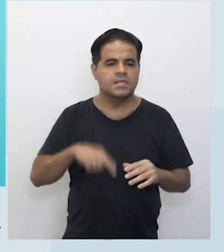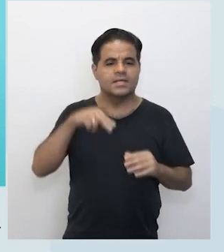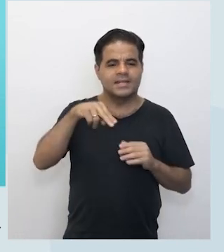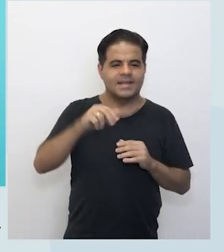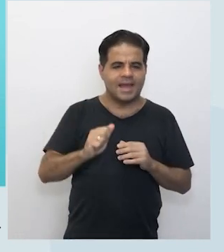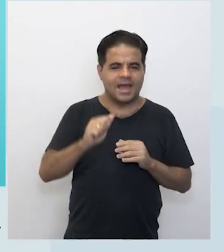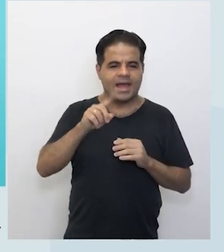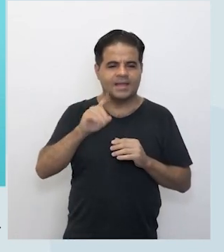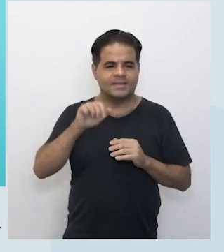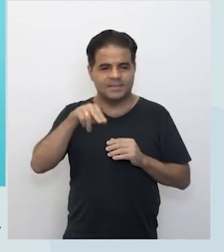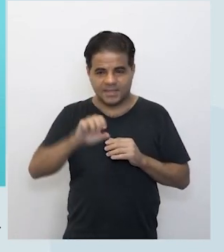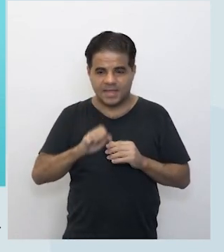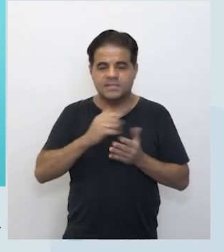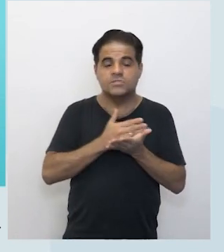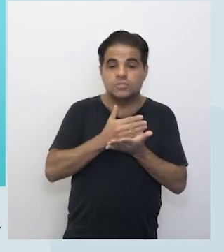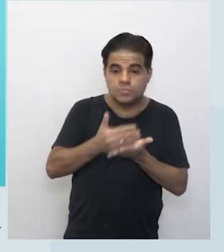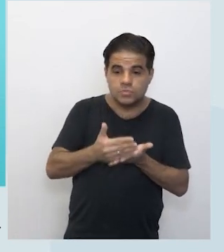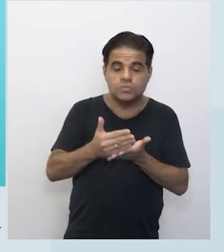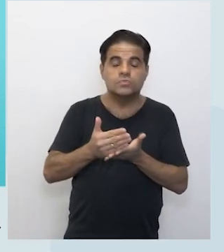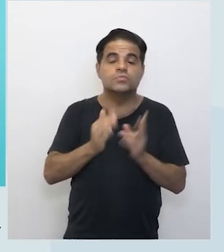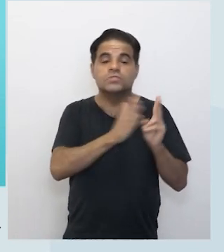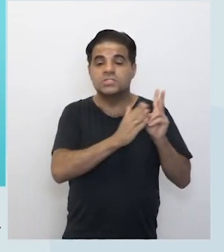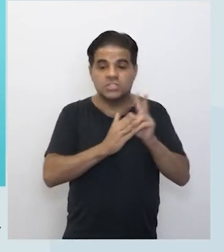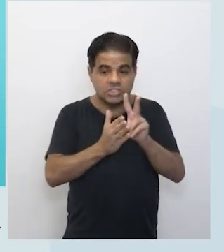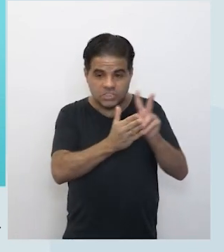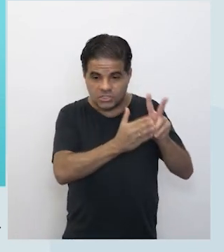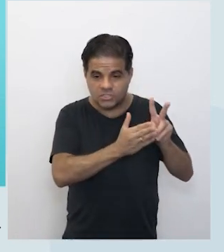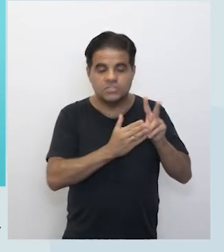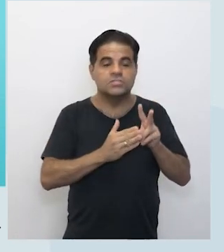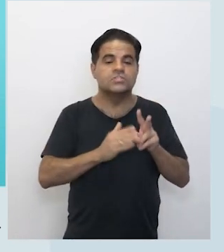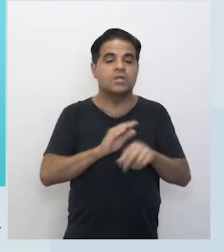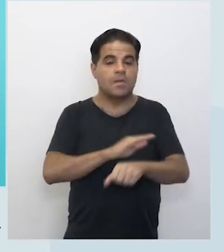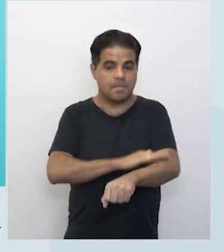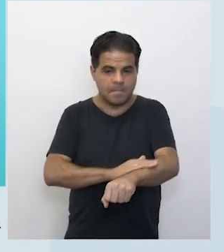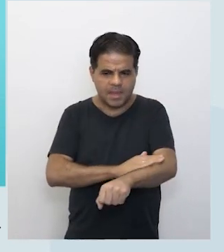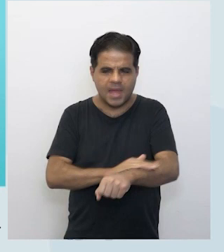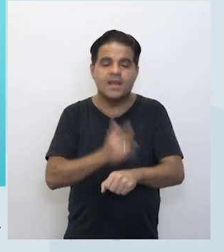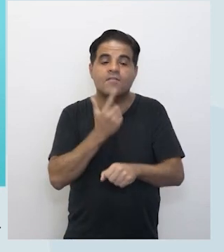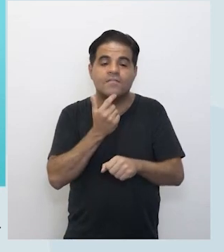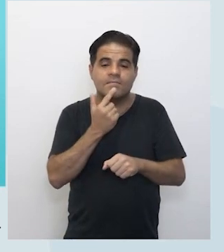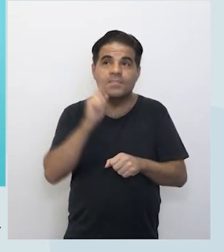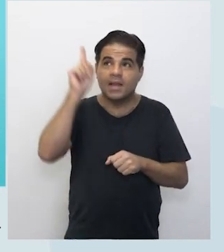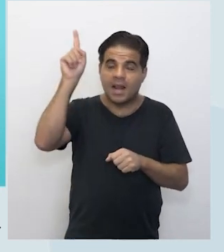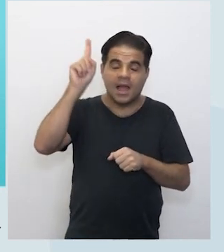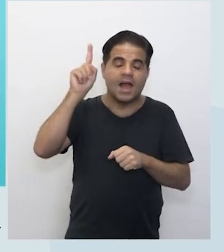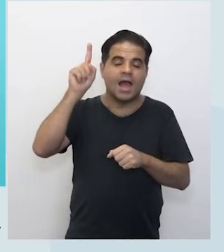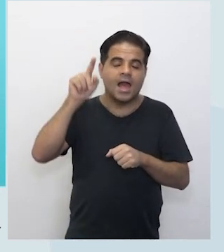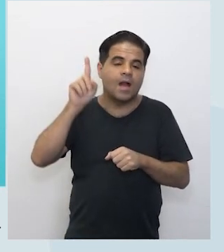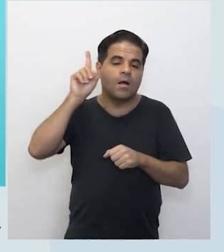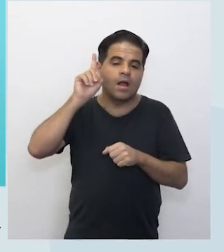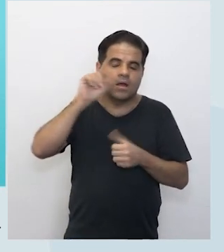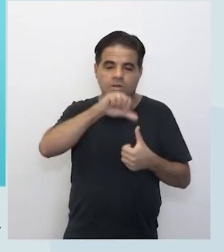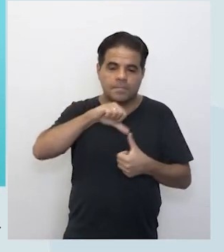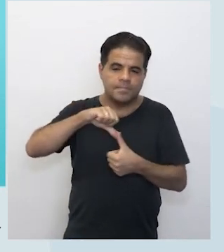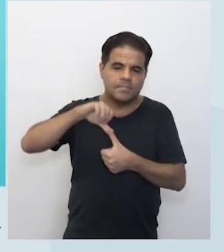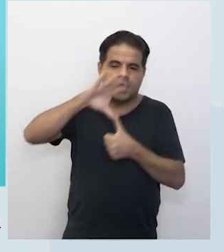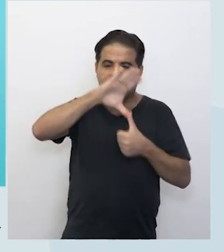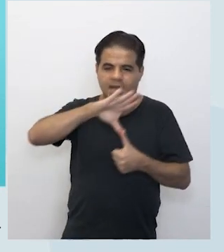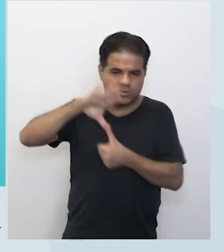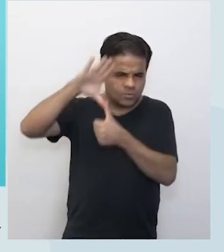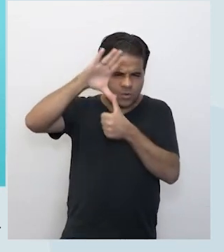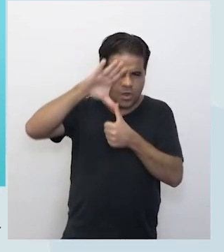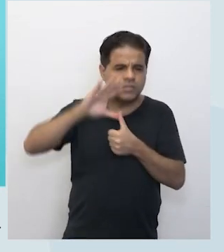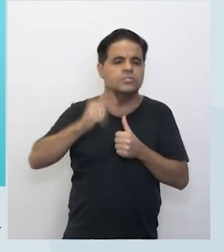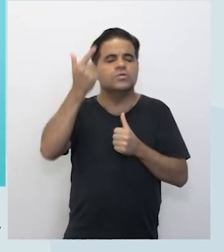que deram origem principalmente aos índios chamados pele vermelha, lá no norte, na América do Norte. Redskins. Isso.